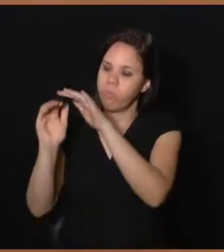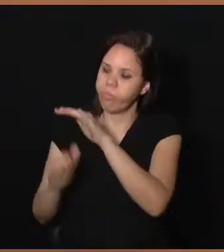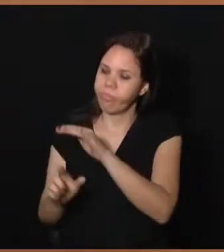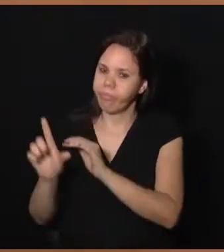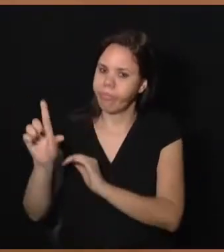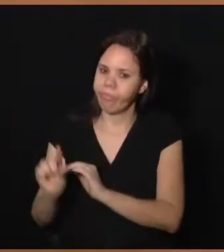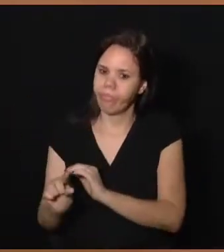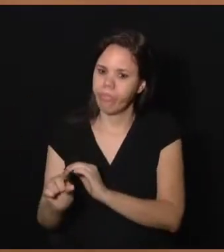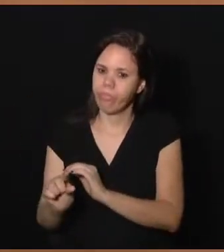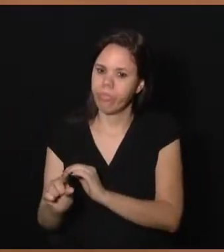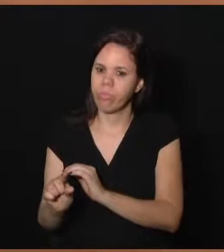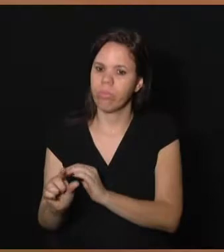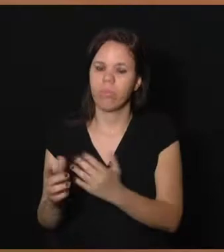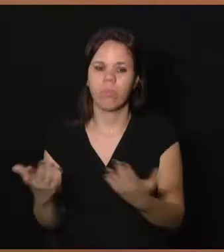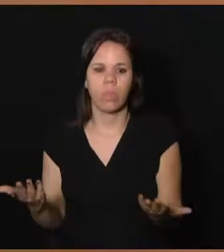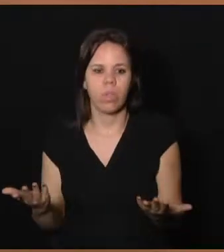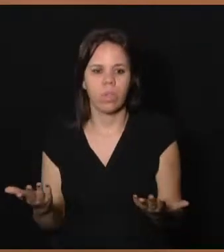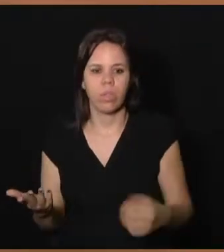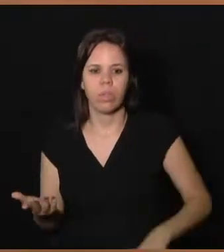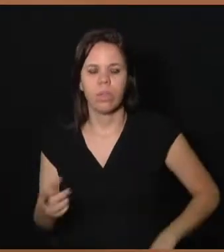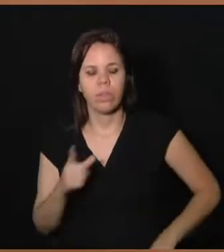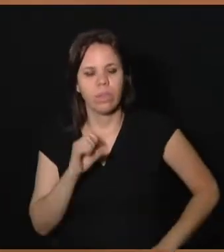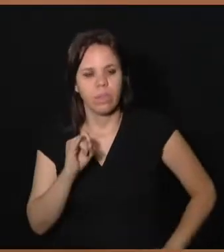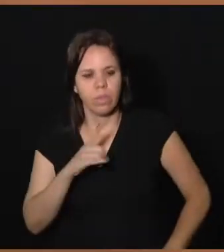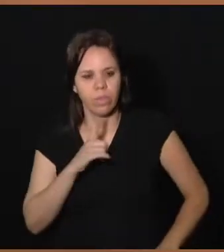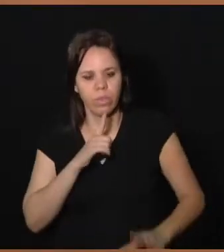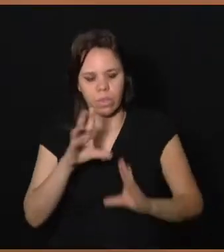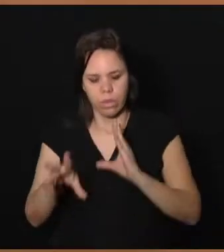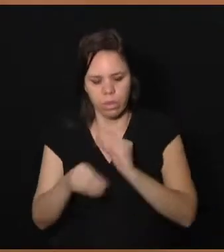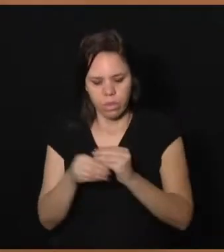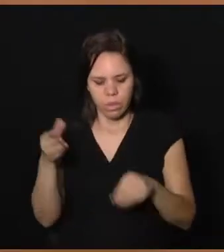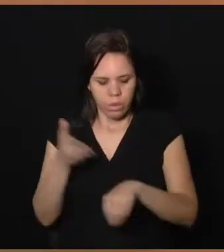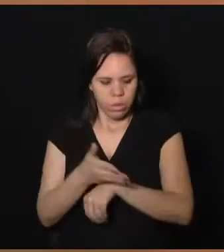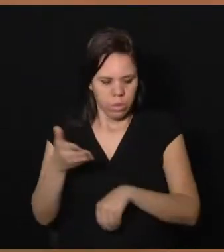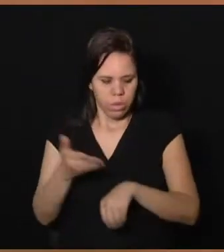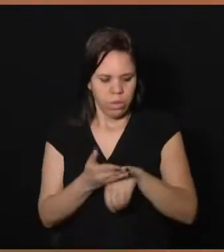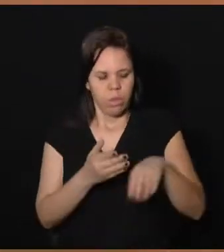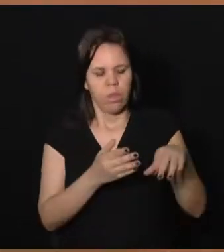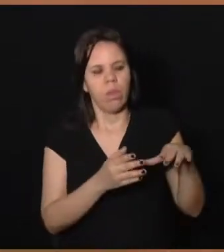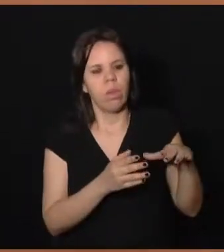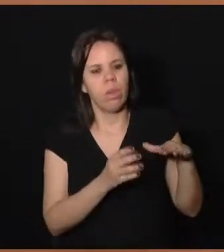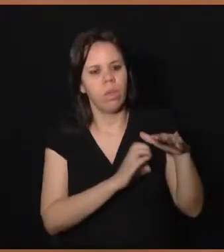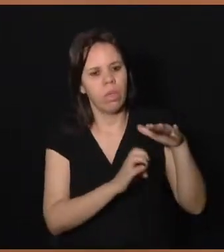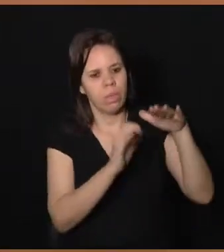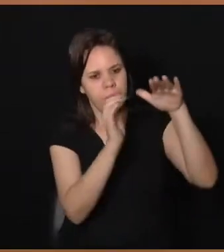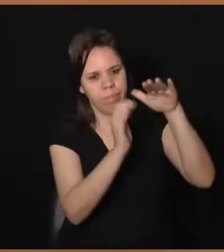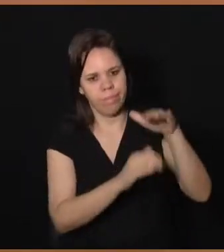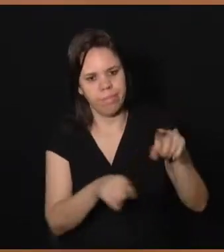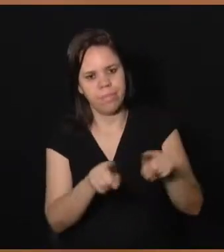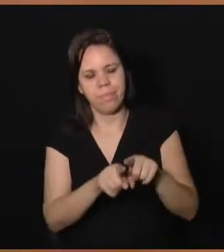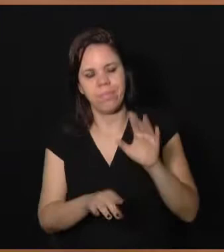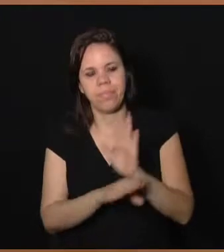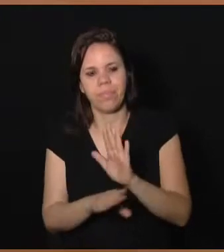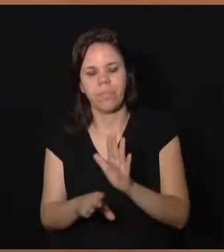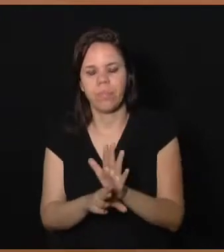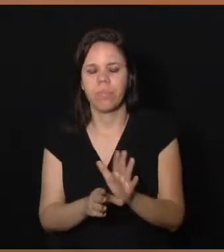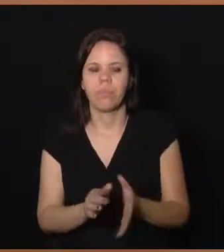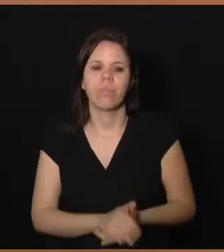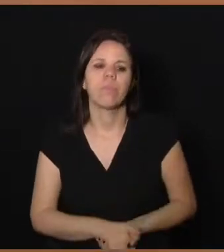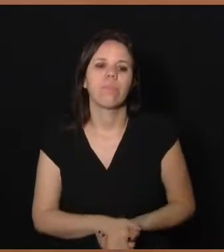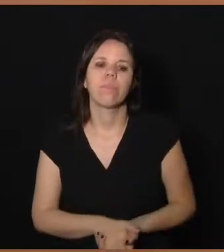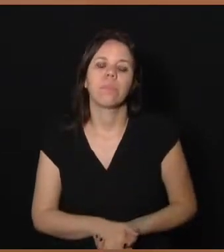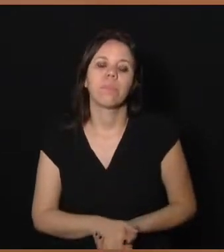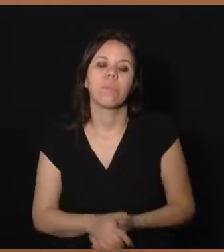menores. Mas, havendo o incremento, aí, a participação desses armazéns gerais, também isso seria, de alguma